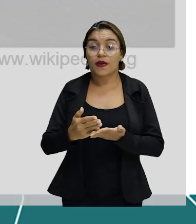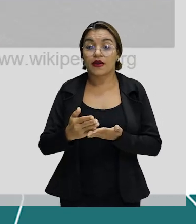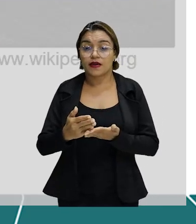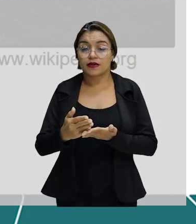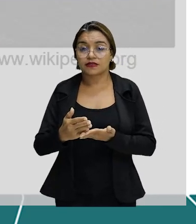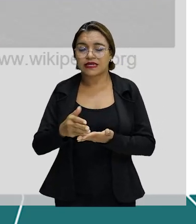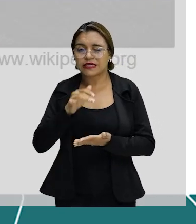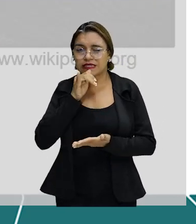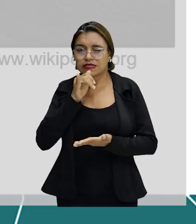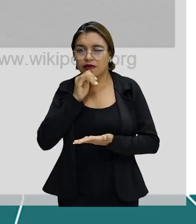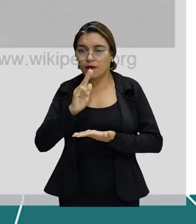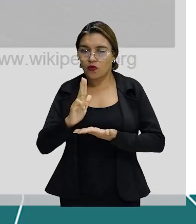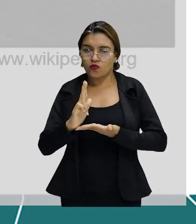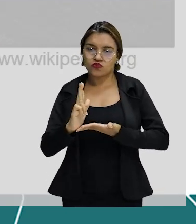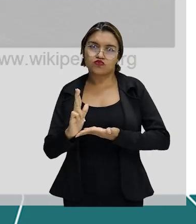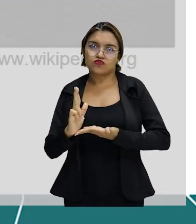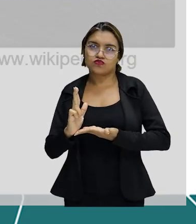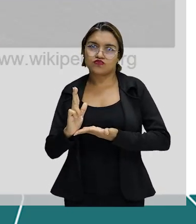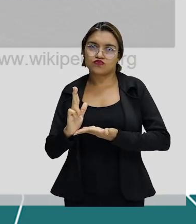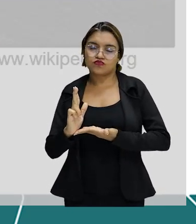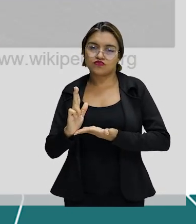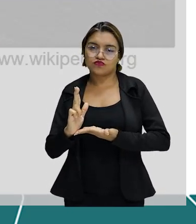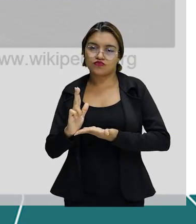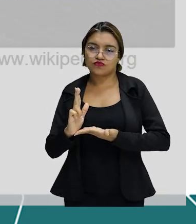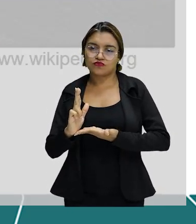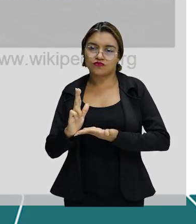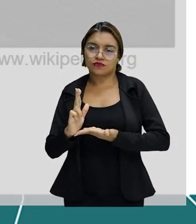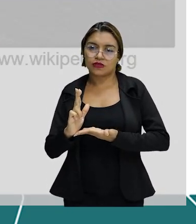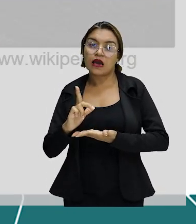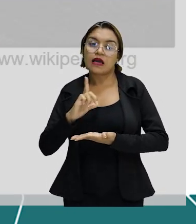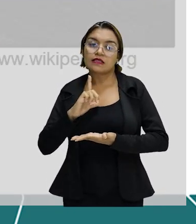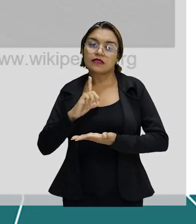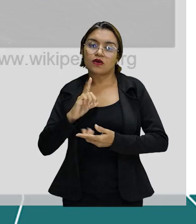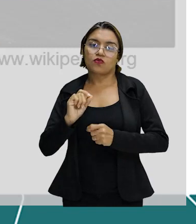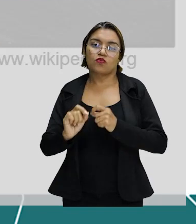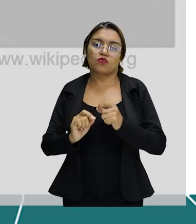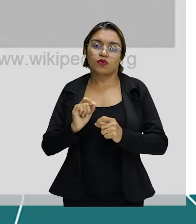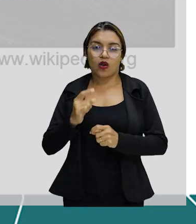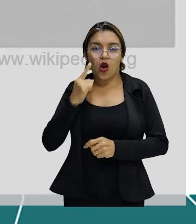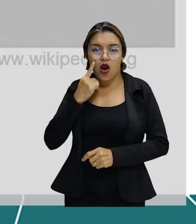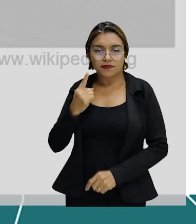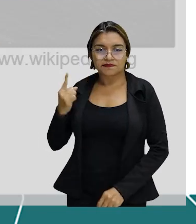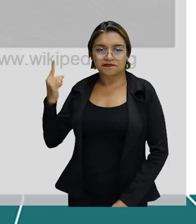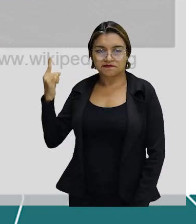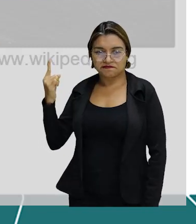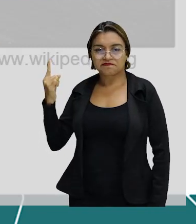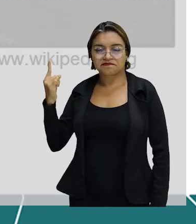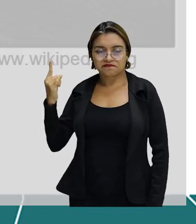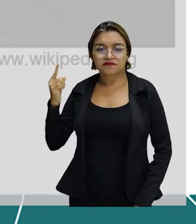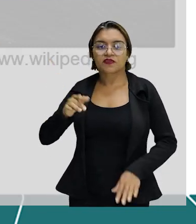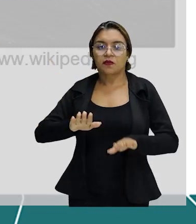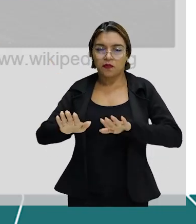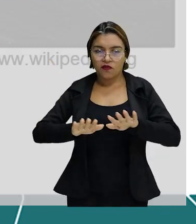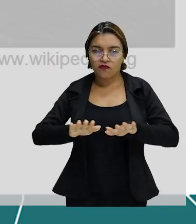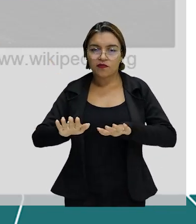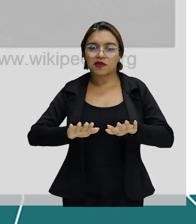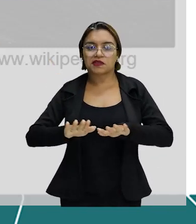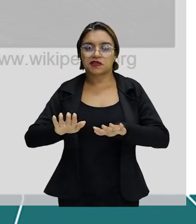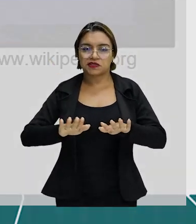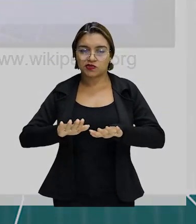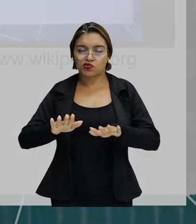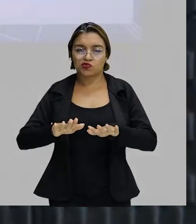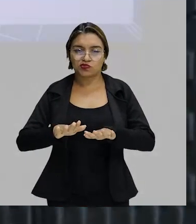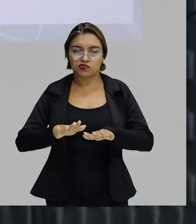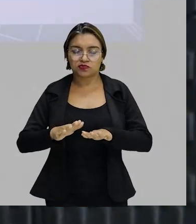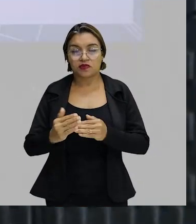mãos assim partindo dessa posição o saltador pode realizar movimentações voltadas